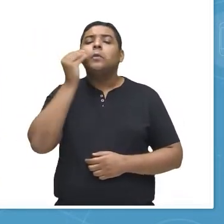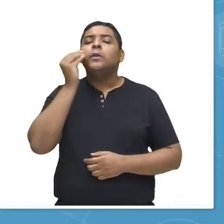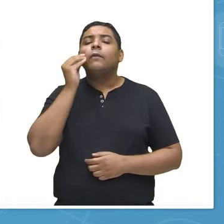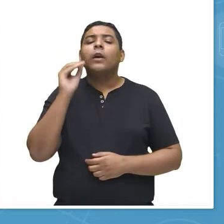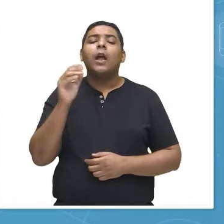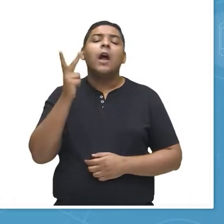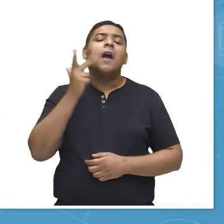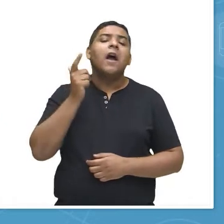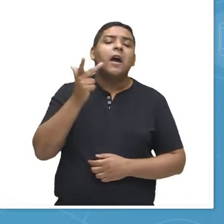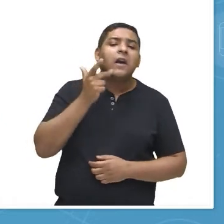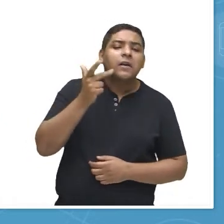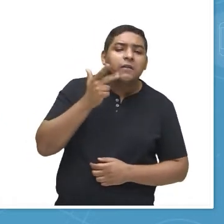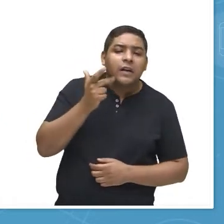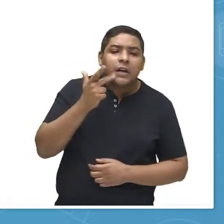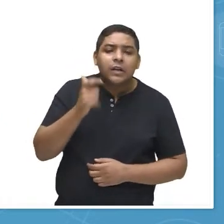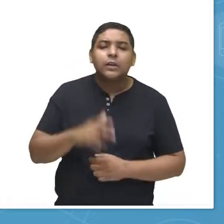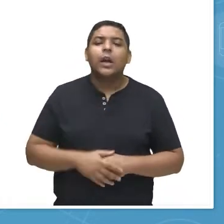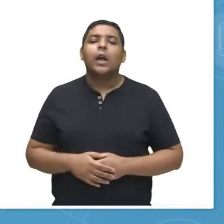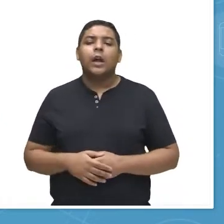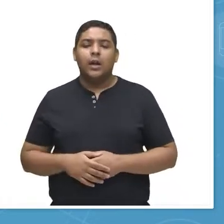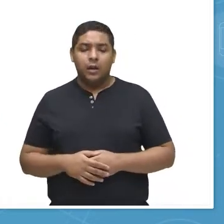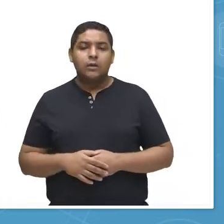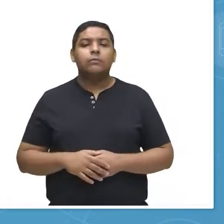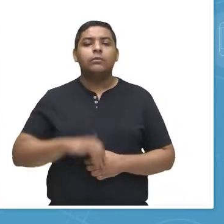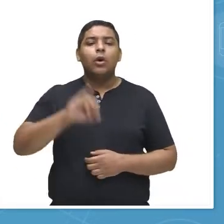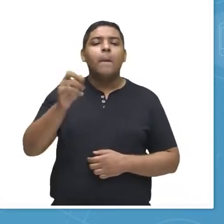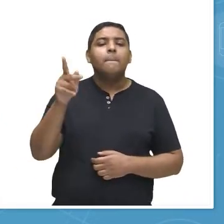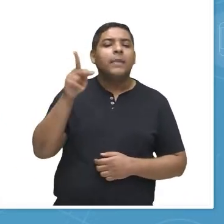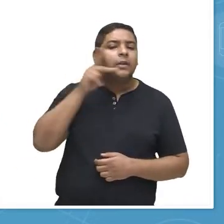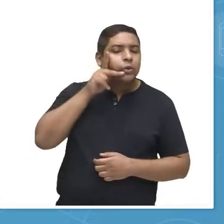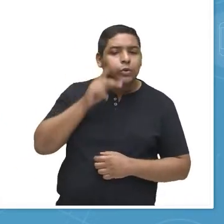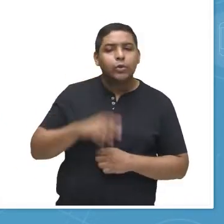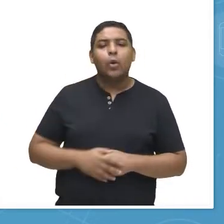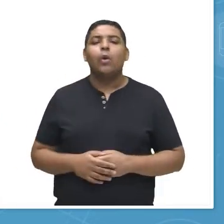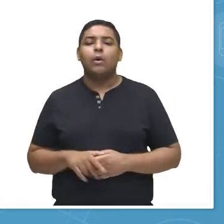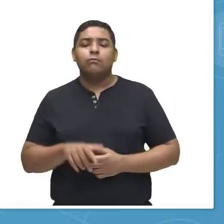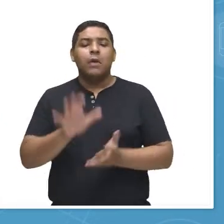Fortaleza, Rio Grande do Norte, João Pessoa, Recife, Maceió,